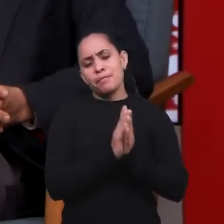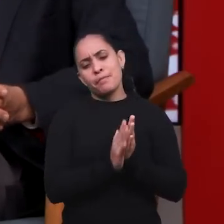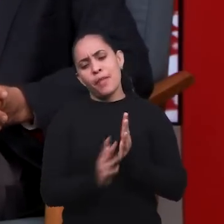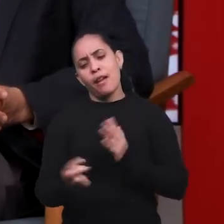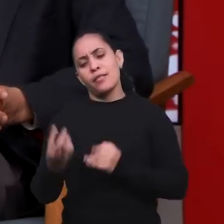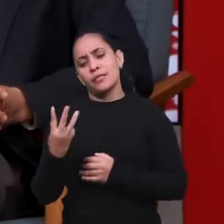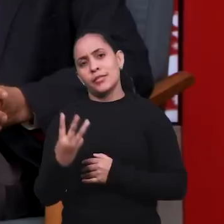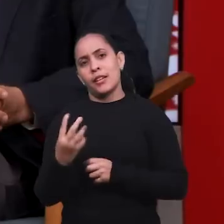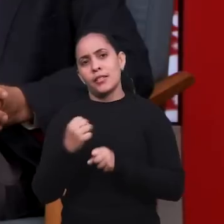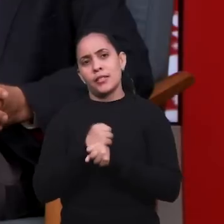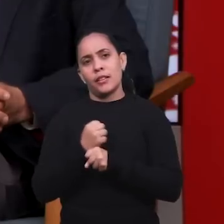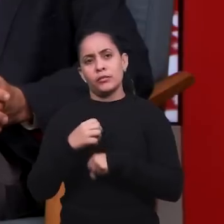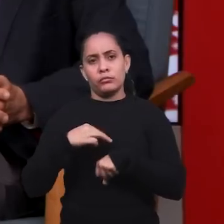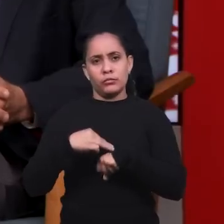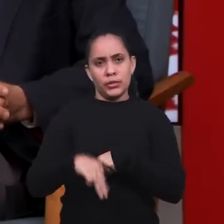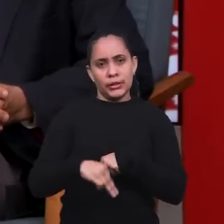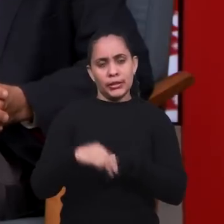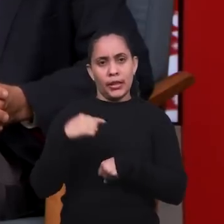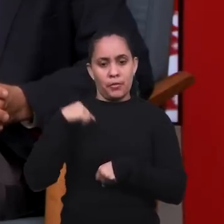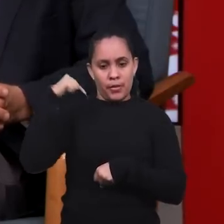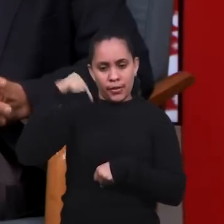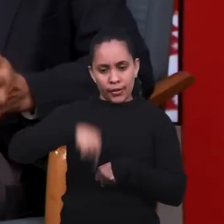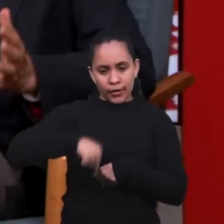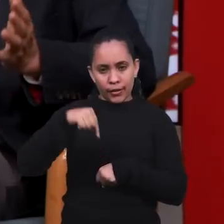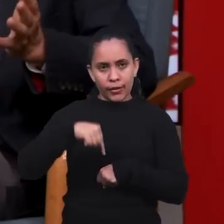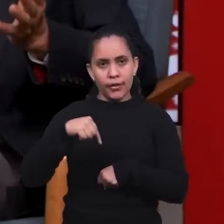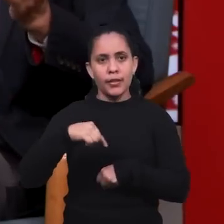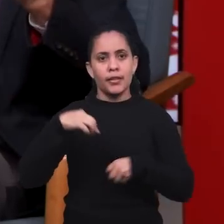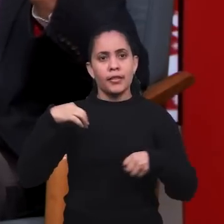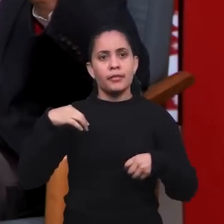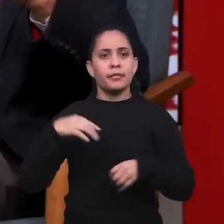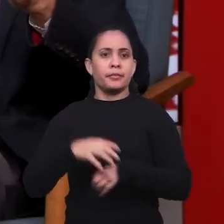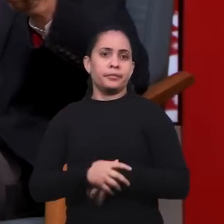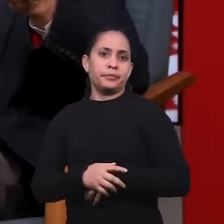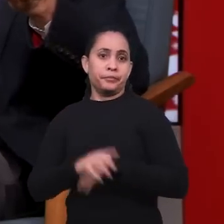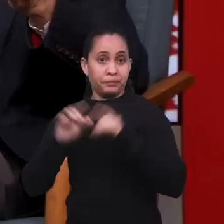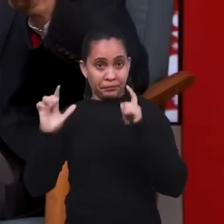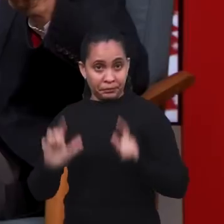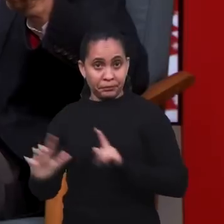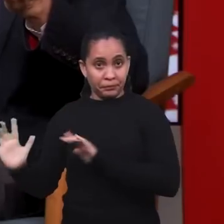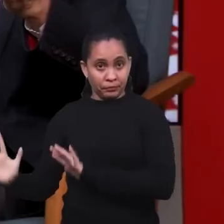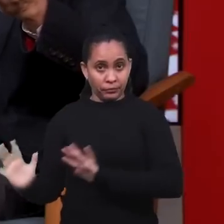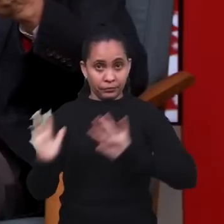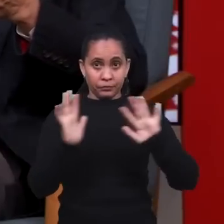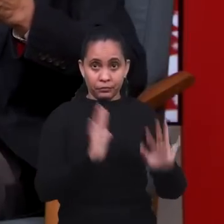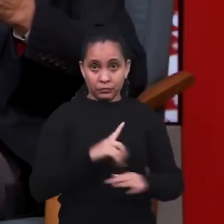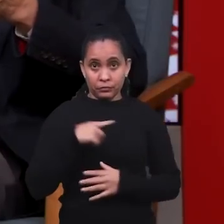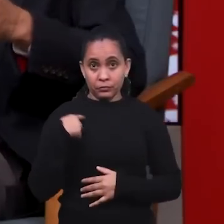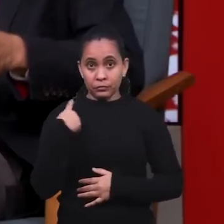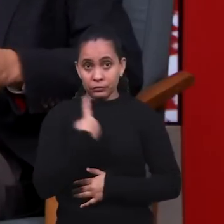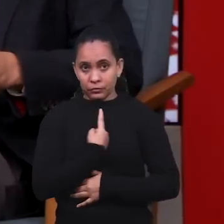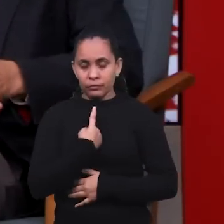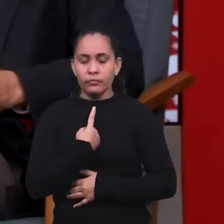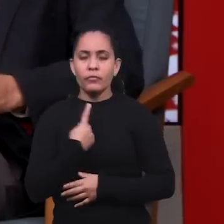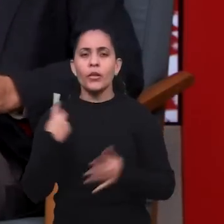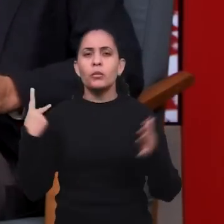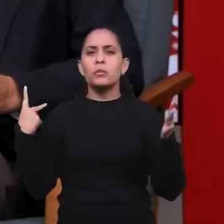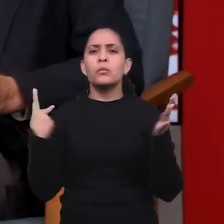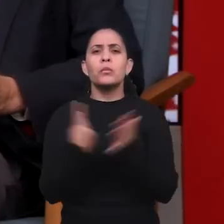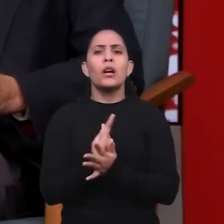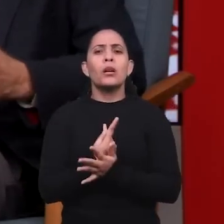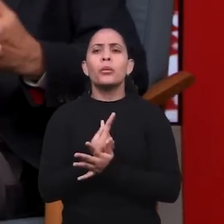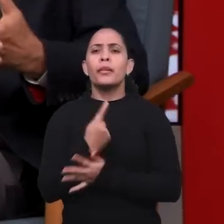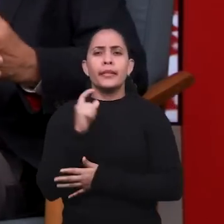3 anos de ministério terreno. E nós vamos ver que cada fato que